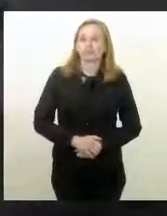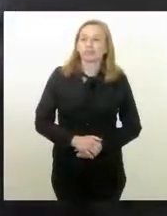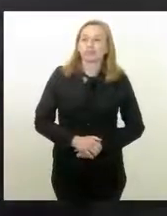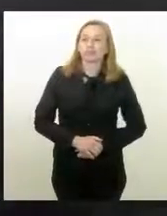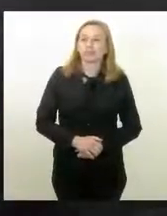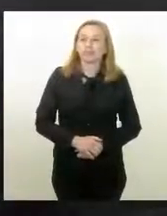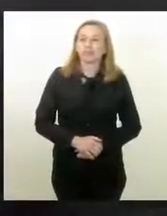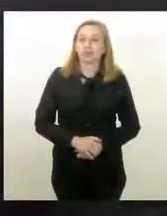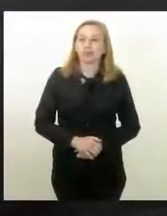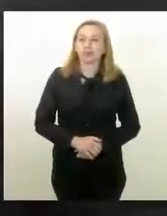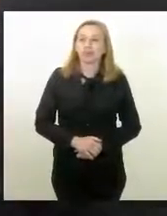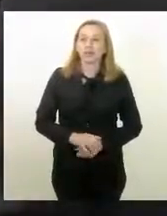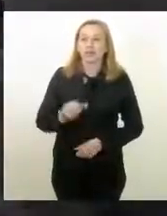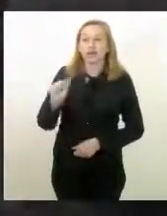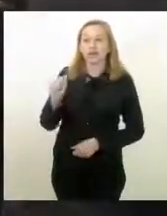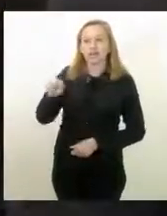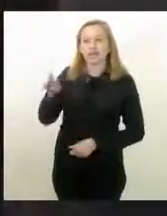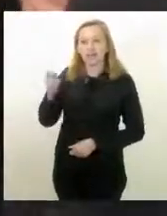Vem aqui, Andréia.